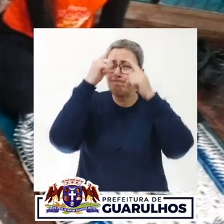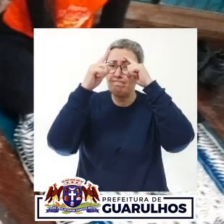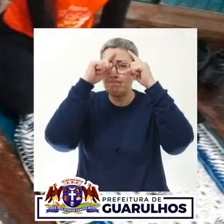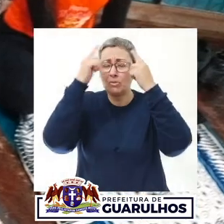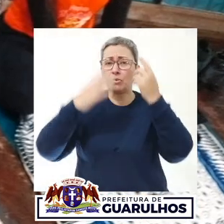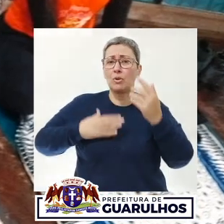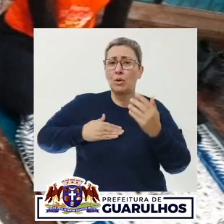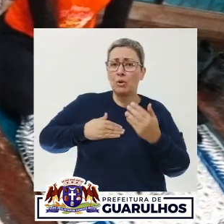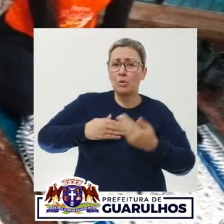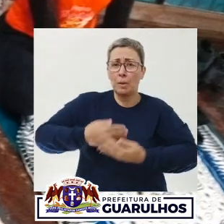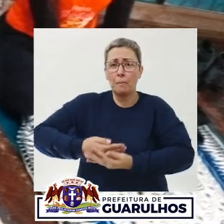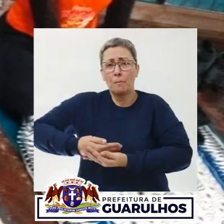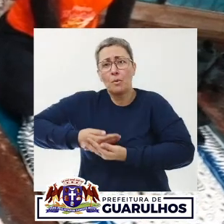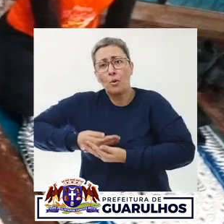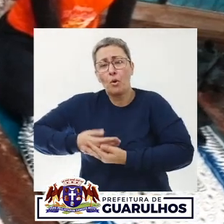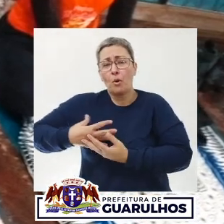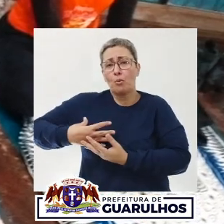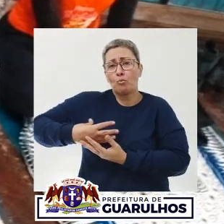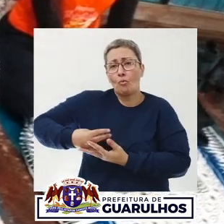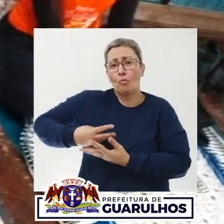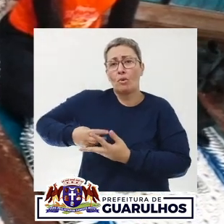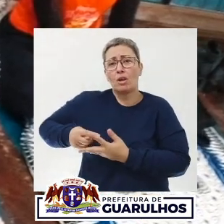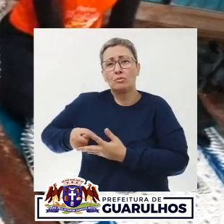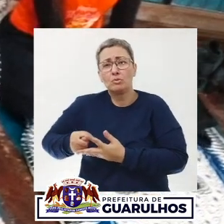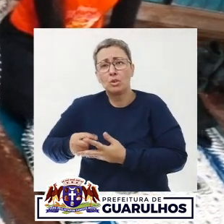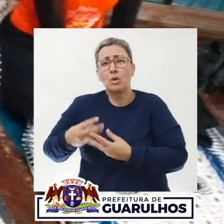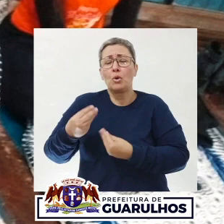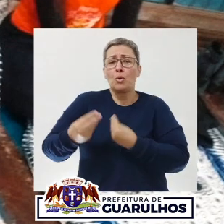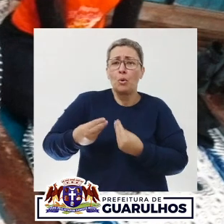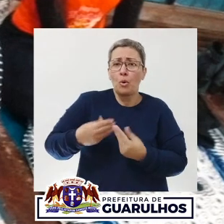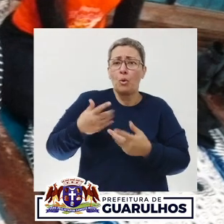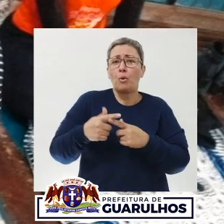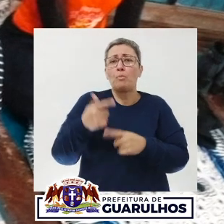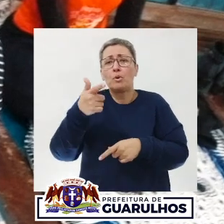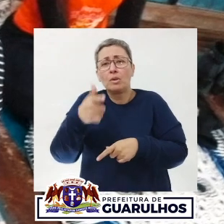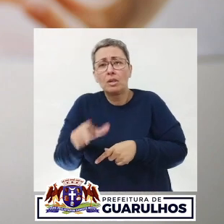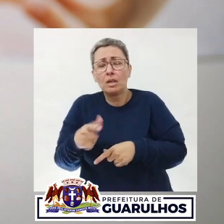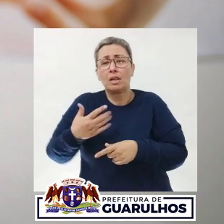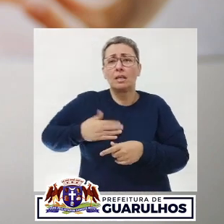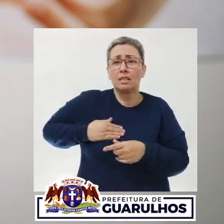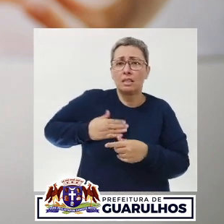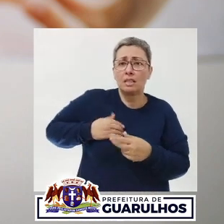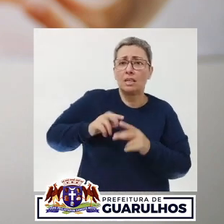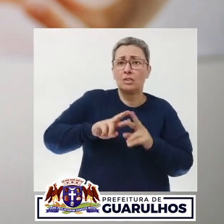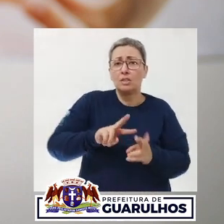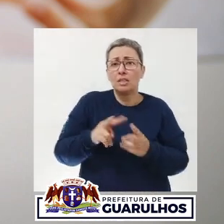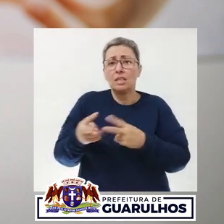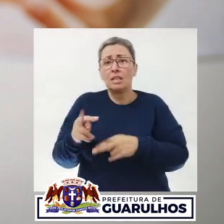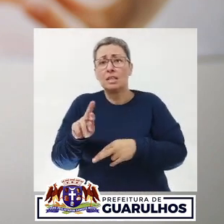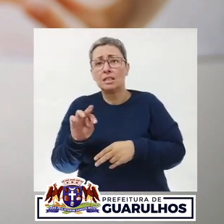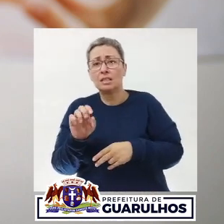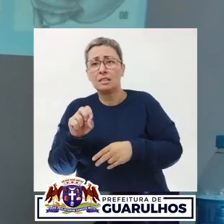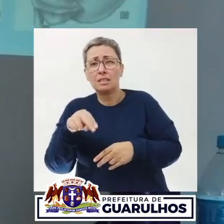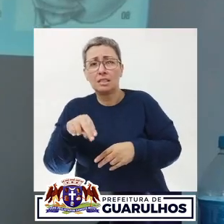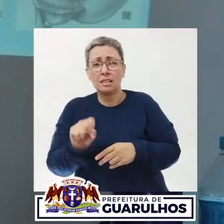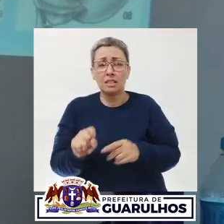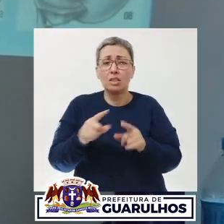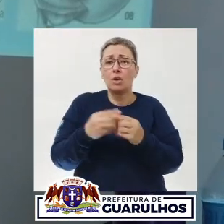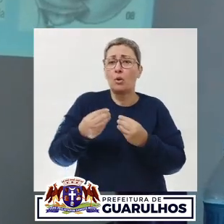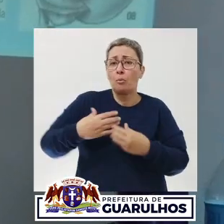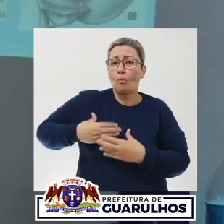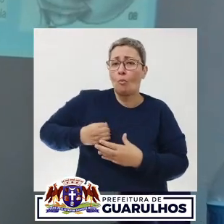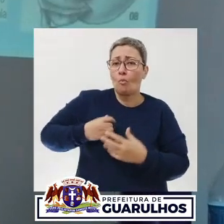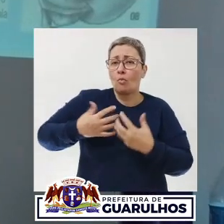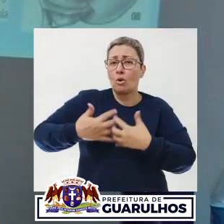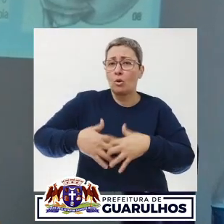materno, desde posicionamento e pega do bebê, processos de relactação, de translactação, como se faz